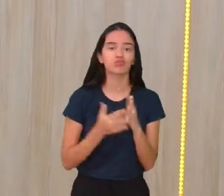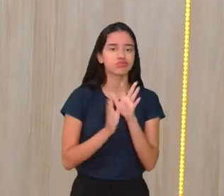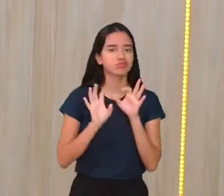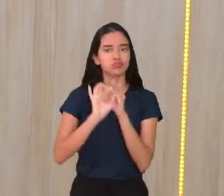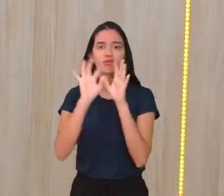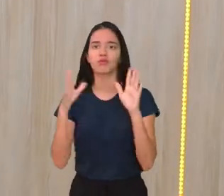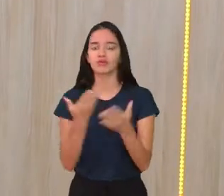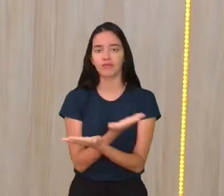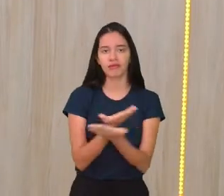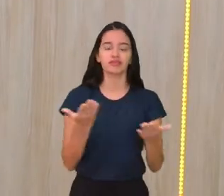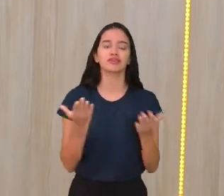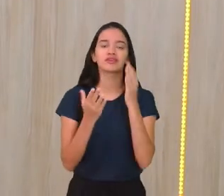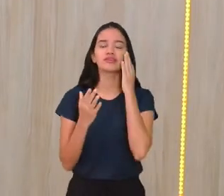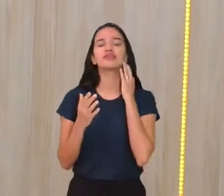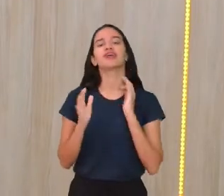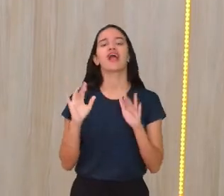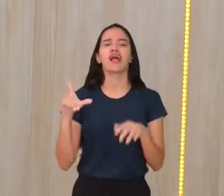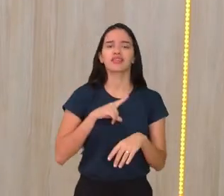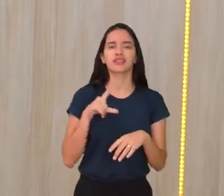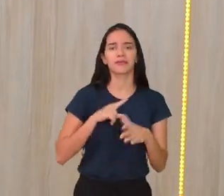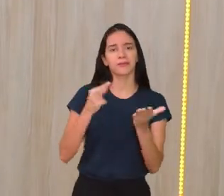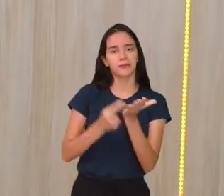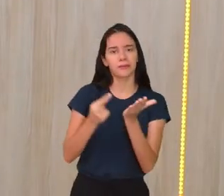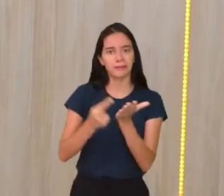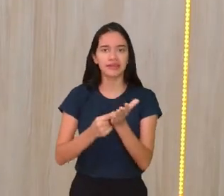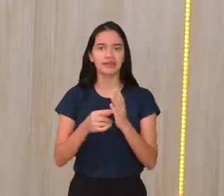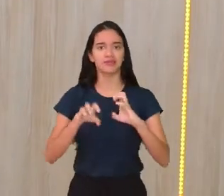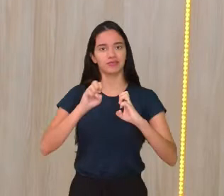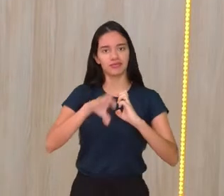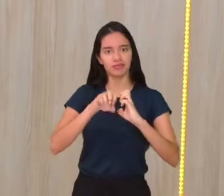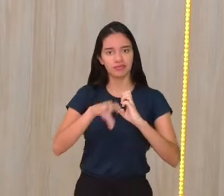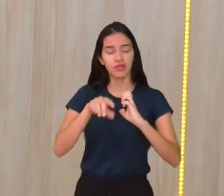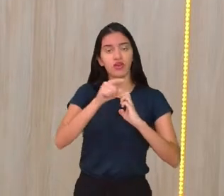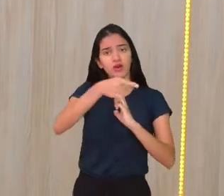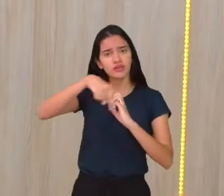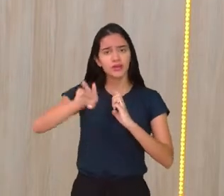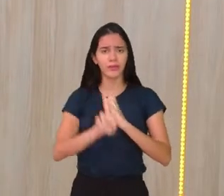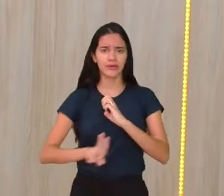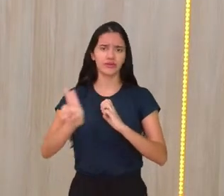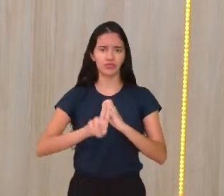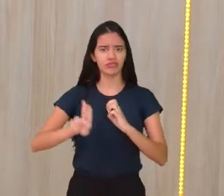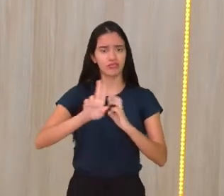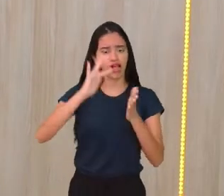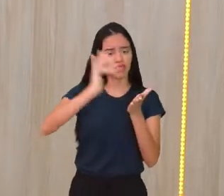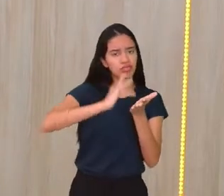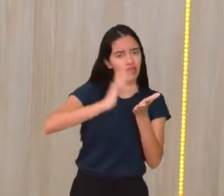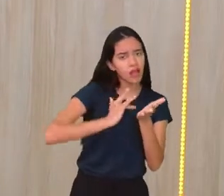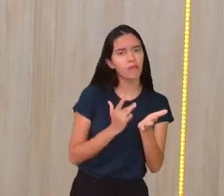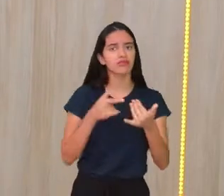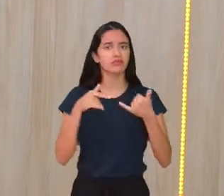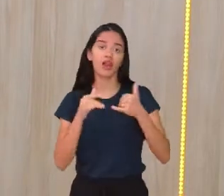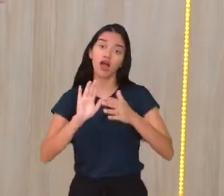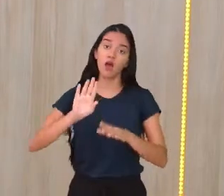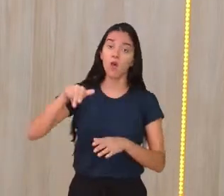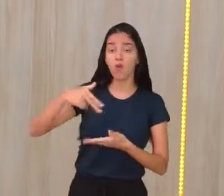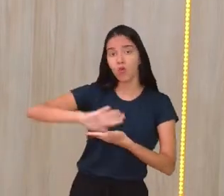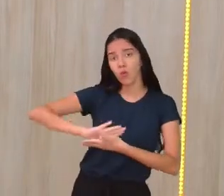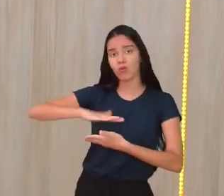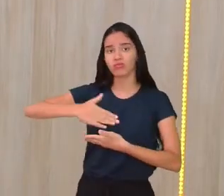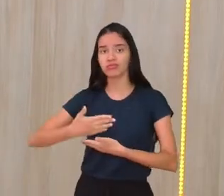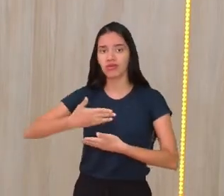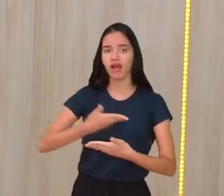E também tem um aplicativo do Educa Recife que você pode utilizar através do seu tablet, celular, no computador